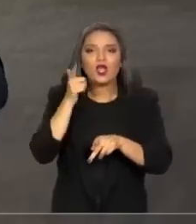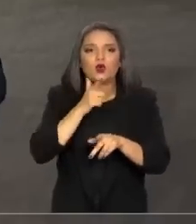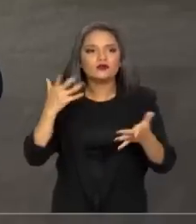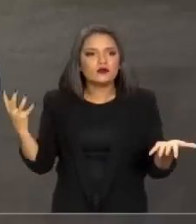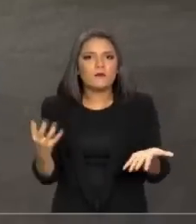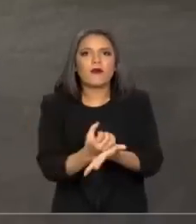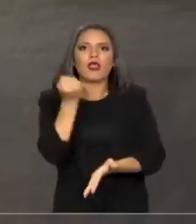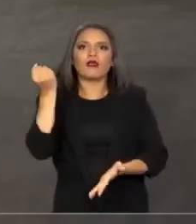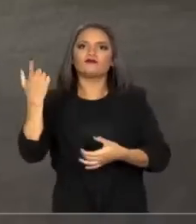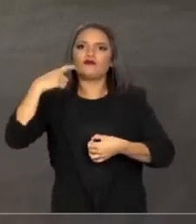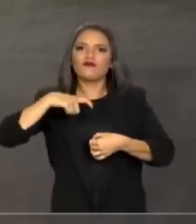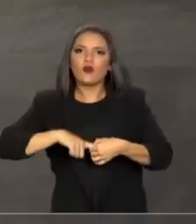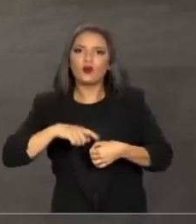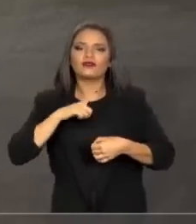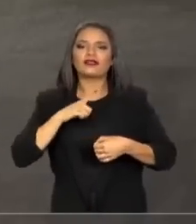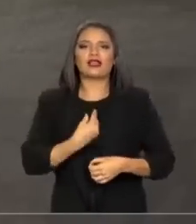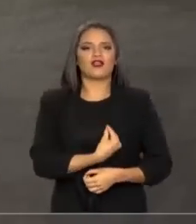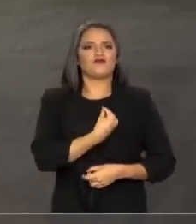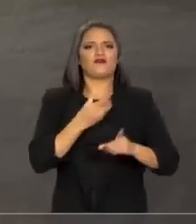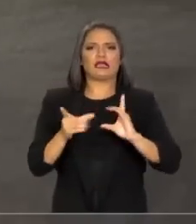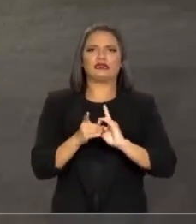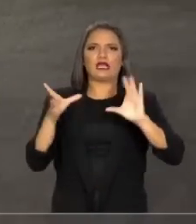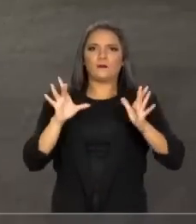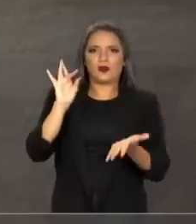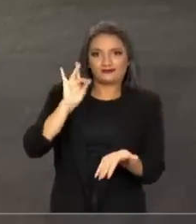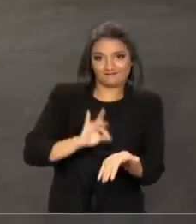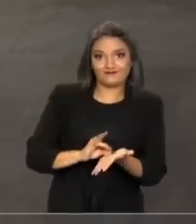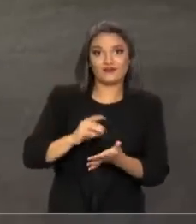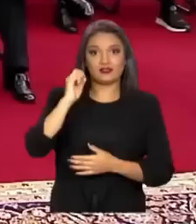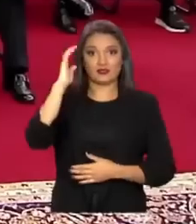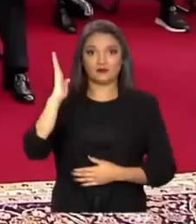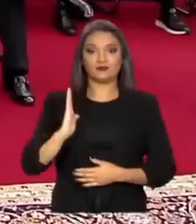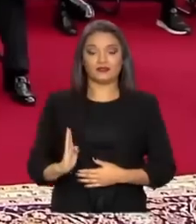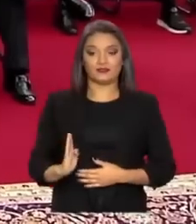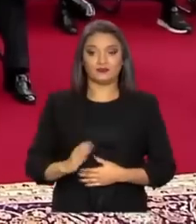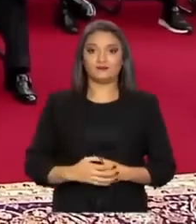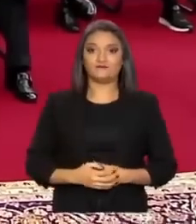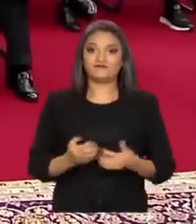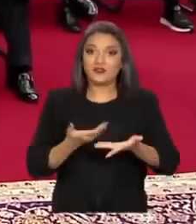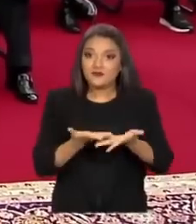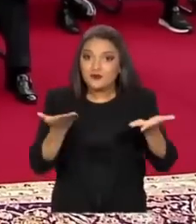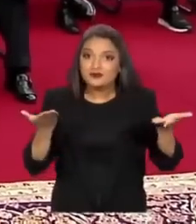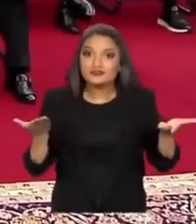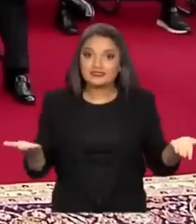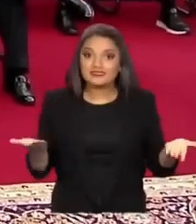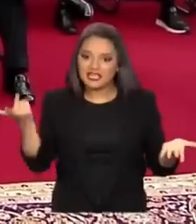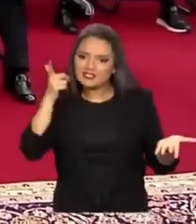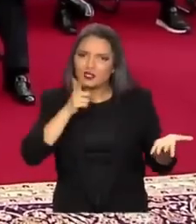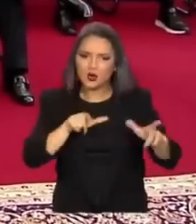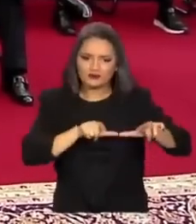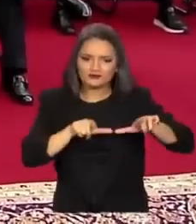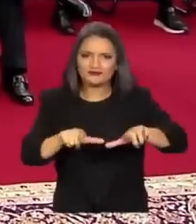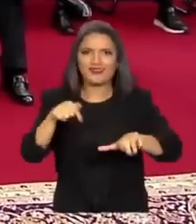o direito de viver em democracia nesse país vocês ganharam